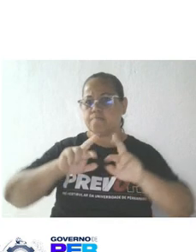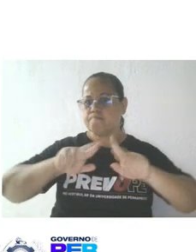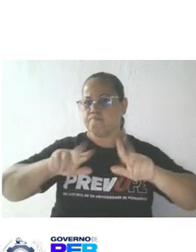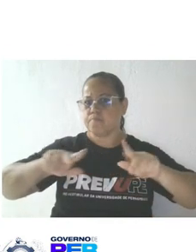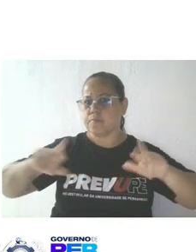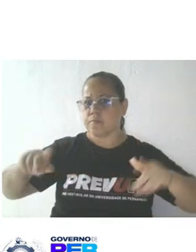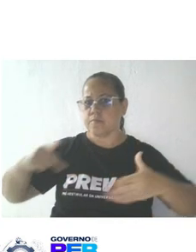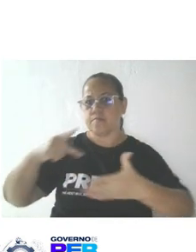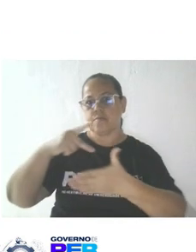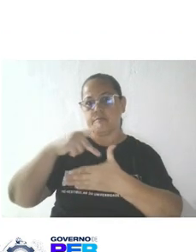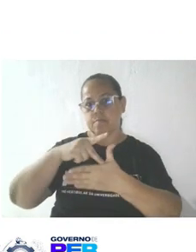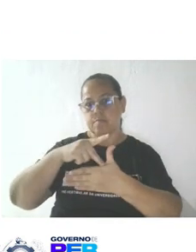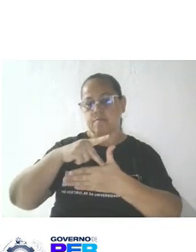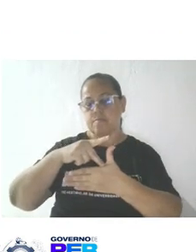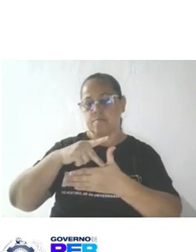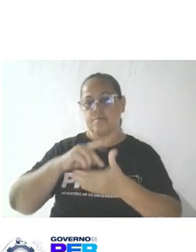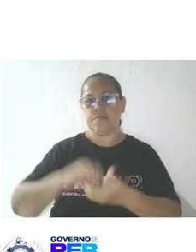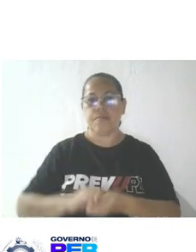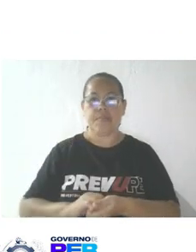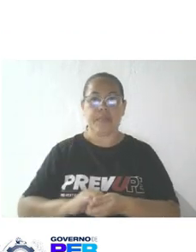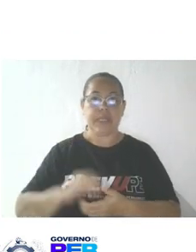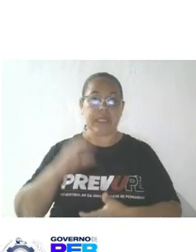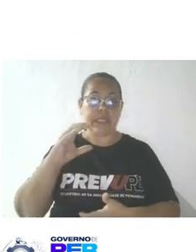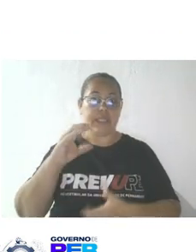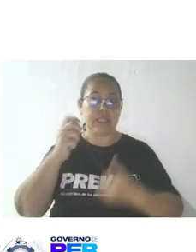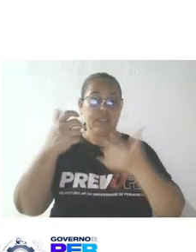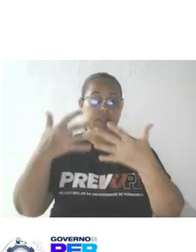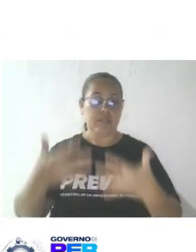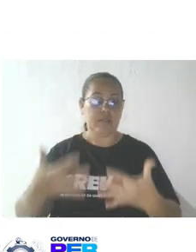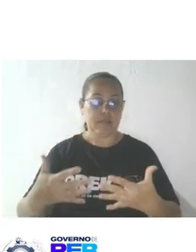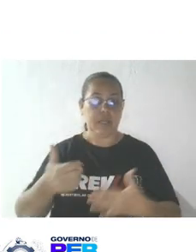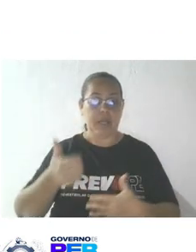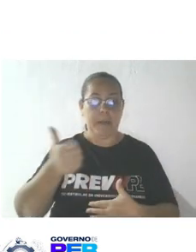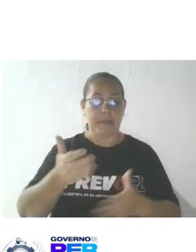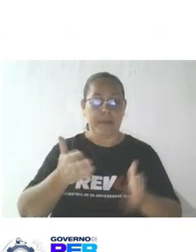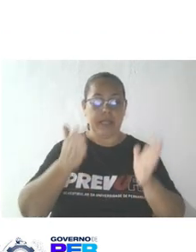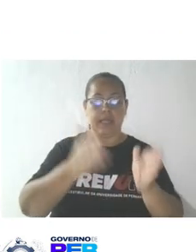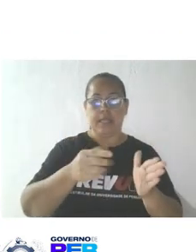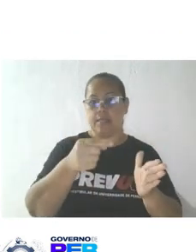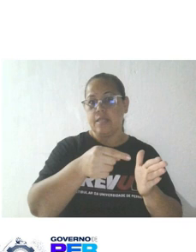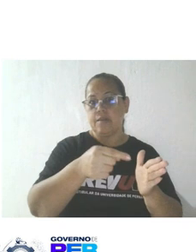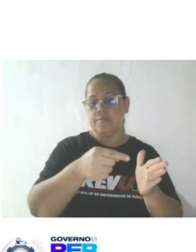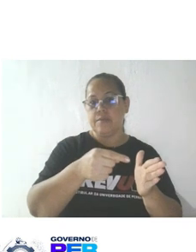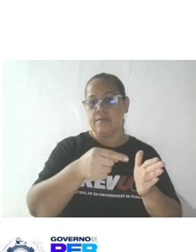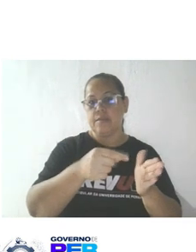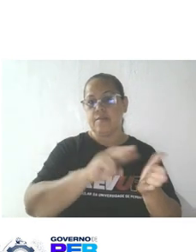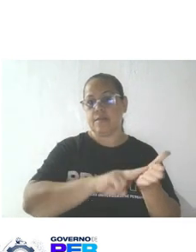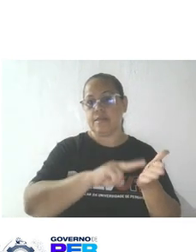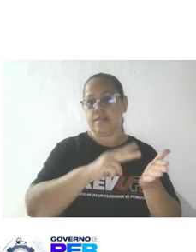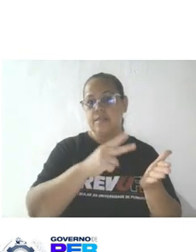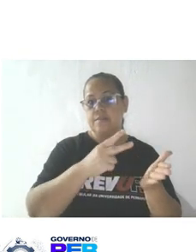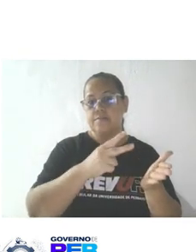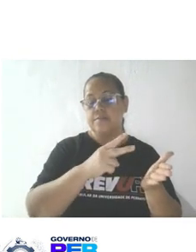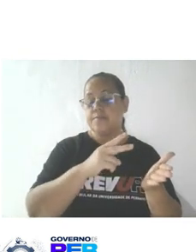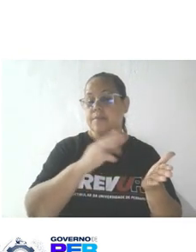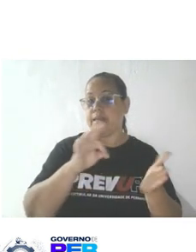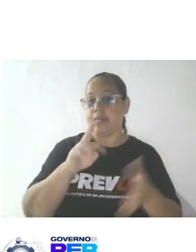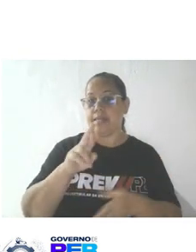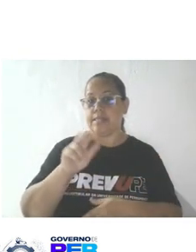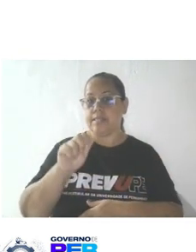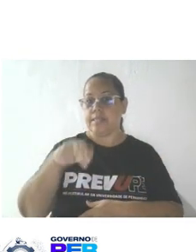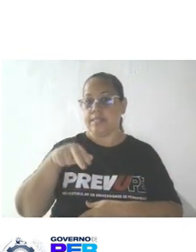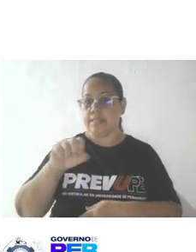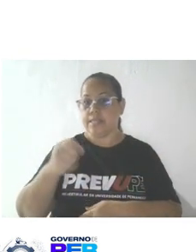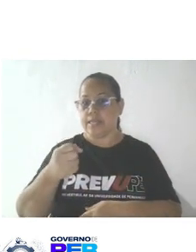splice serve para isso, tá? Letra C diz, ó, a primeira etapa da síntese proteica se chama transcrição, enquanto a segunda se